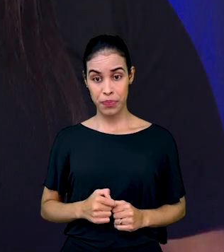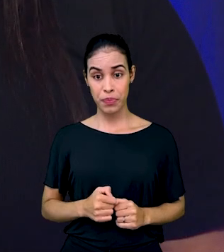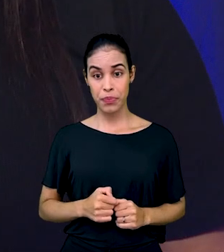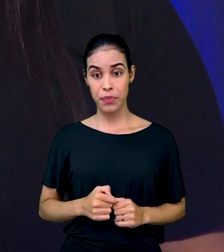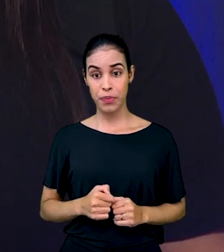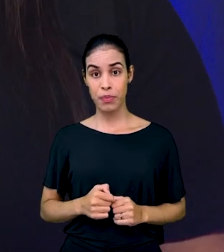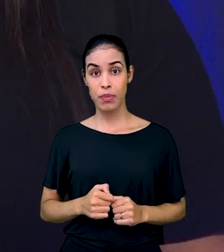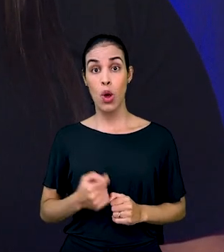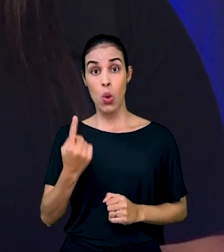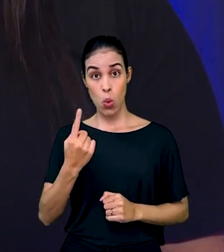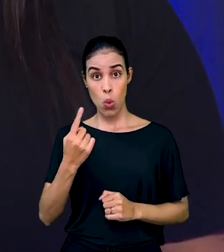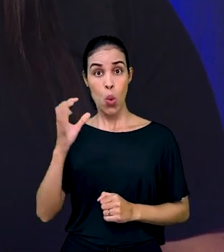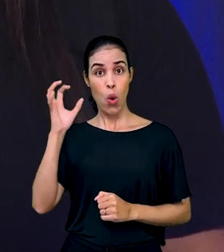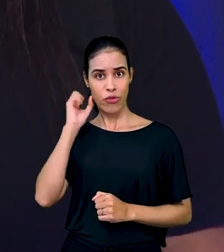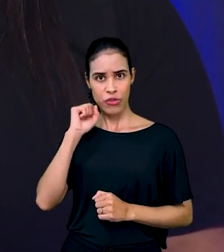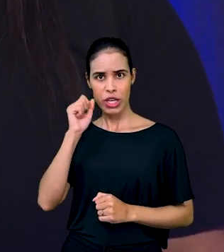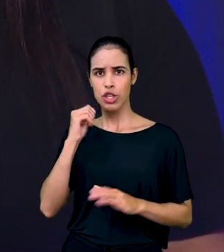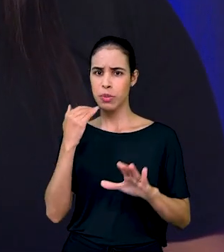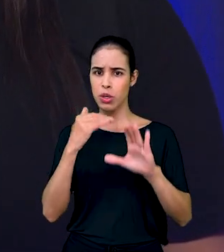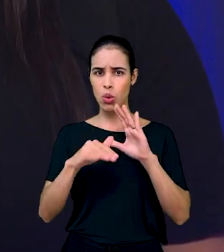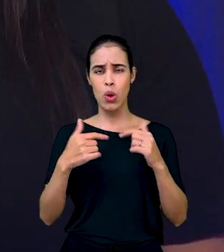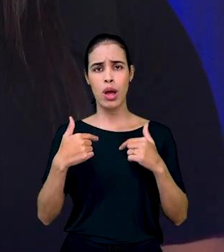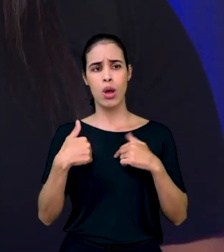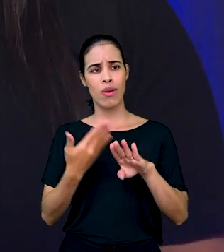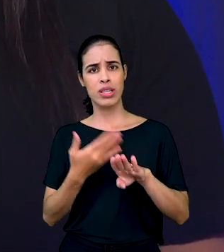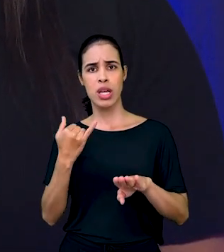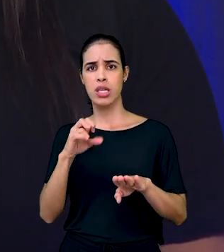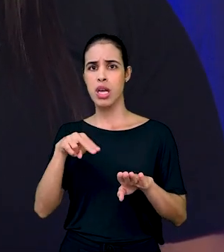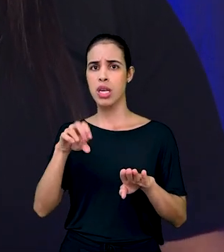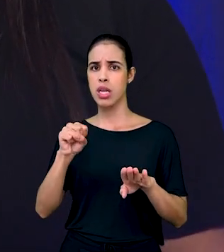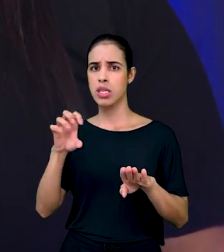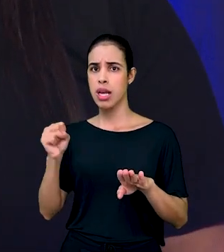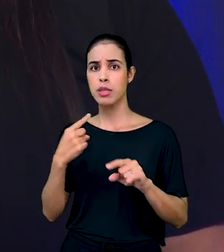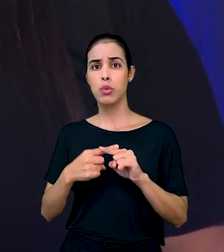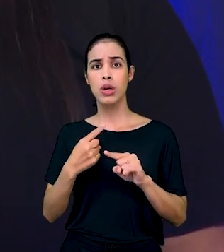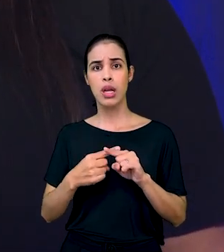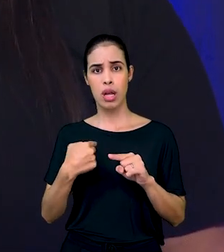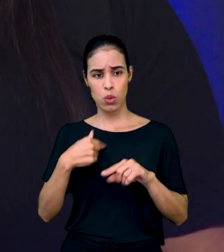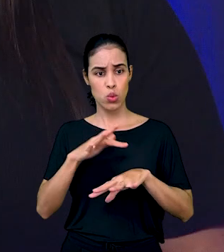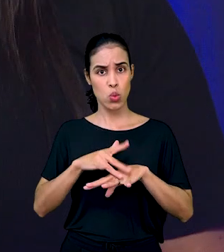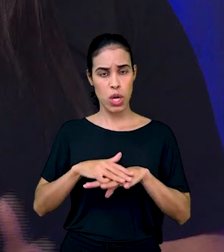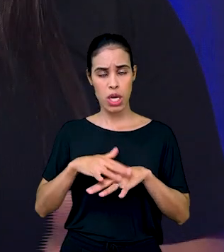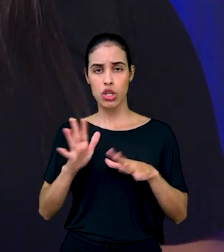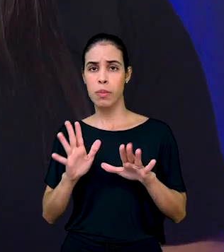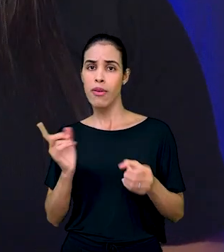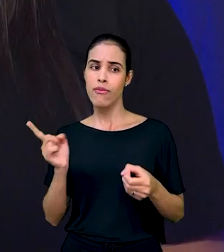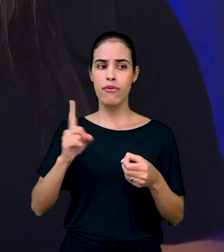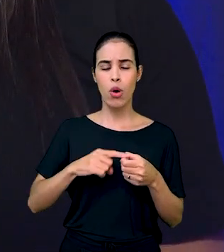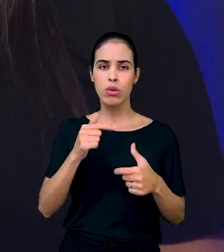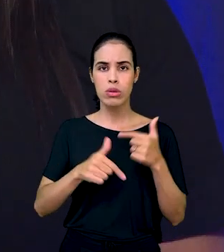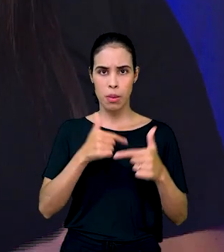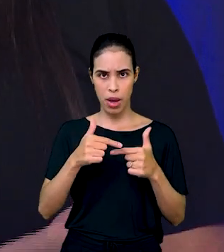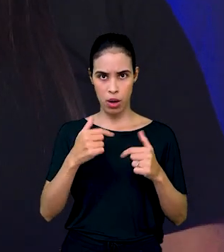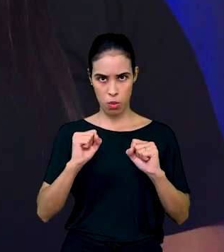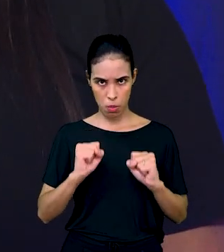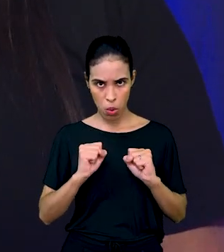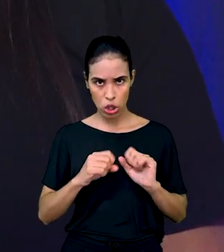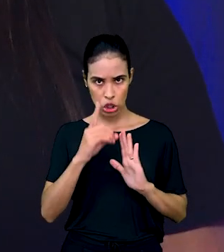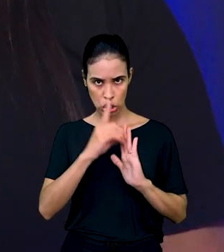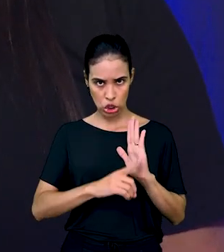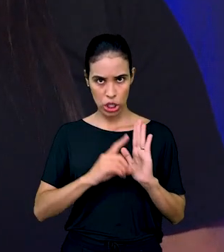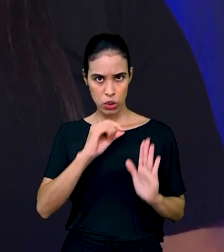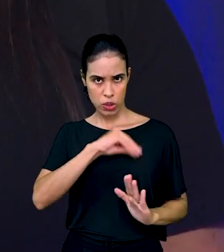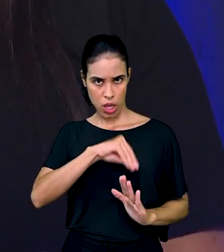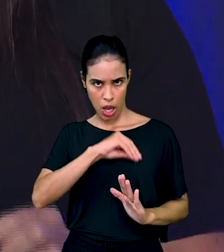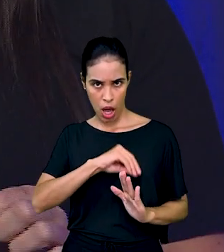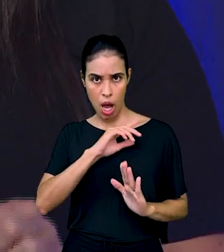pergunta enviada por um ouvinte é: fui afastado pelo INSS por motivo de doença. Quando retornar ao trabalho, terei direito ao